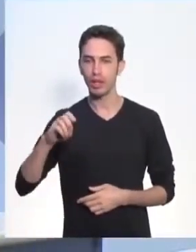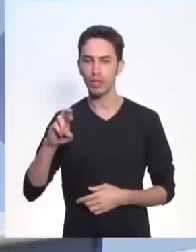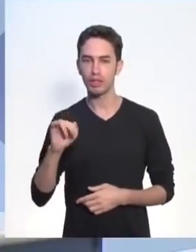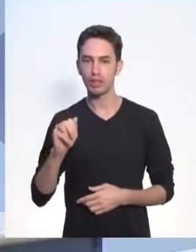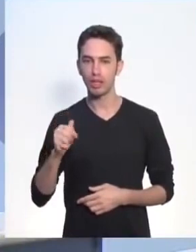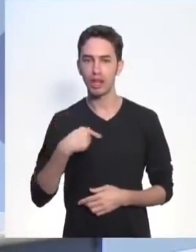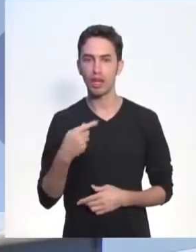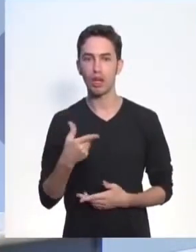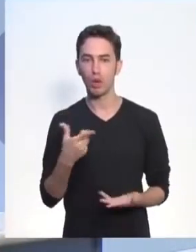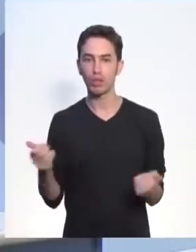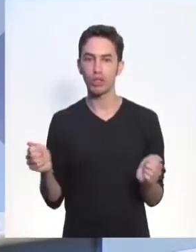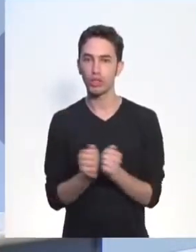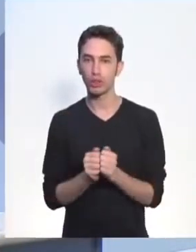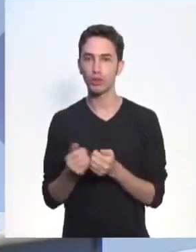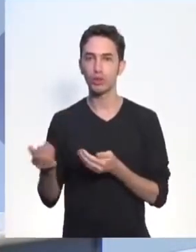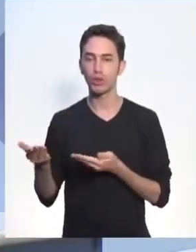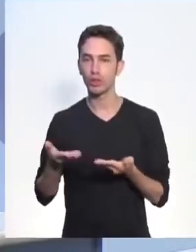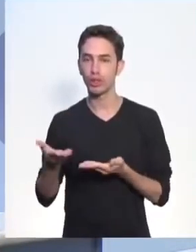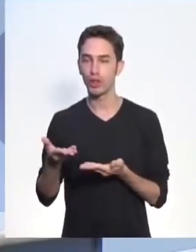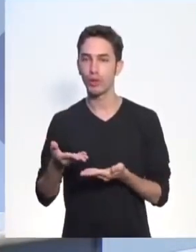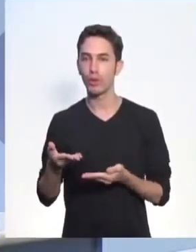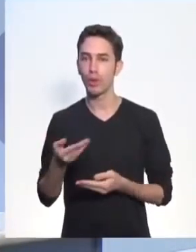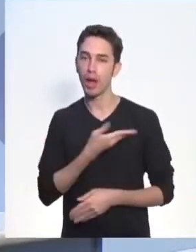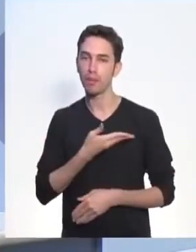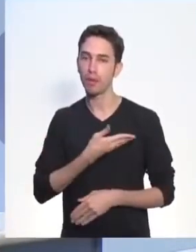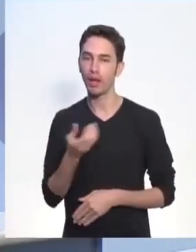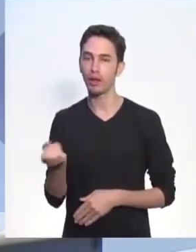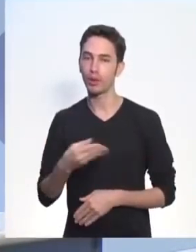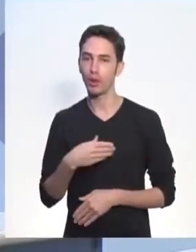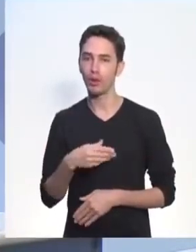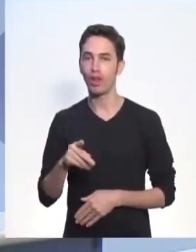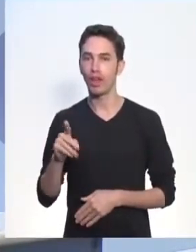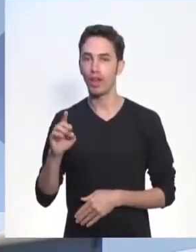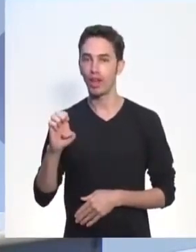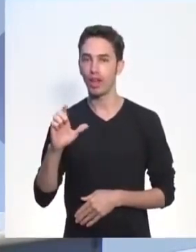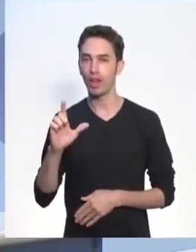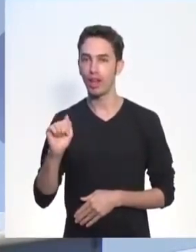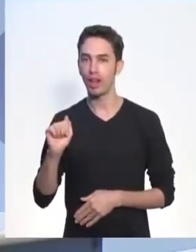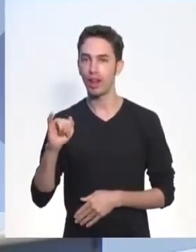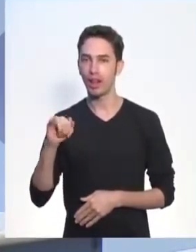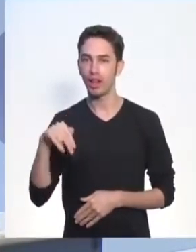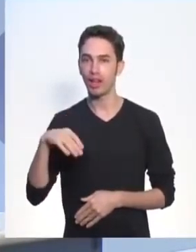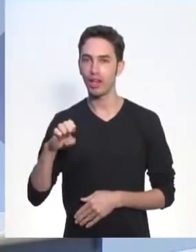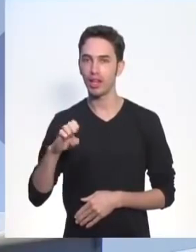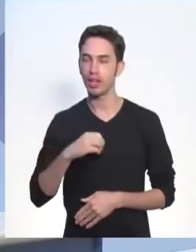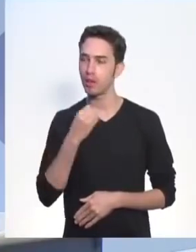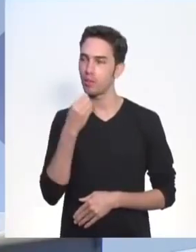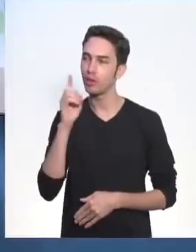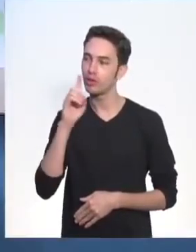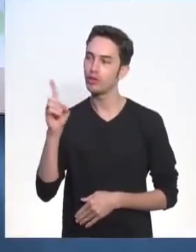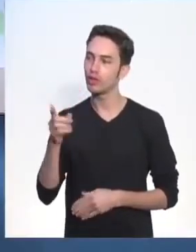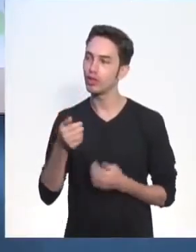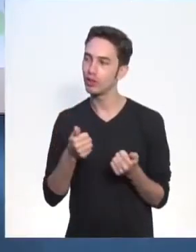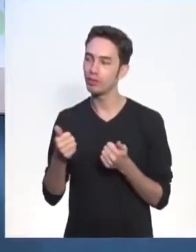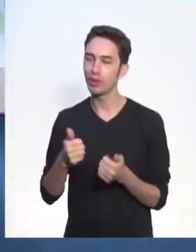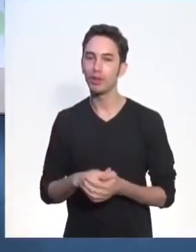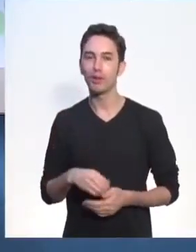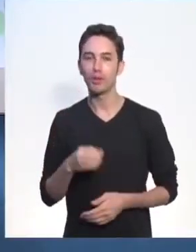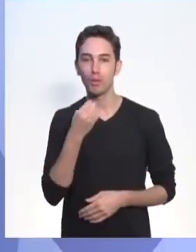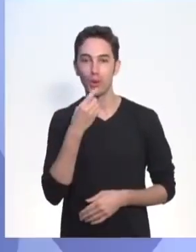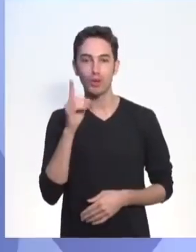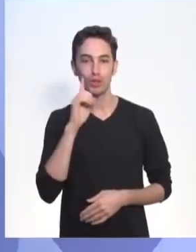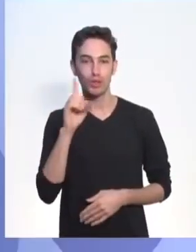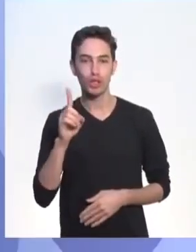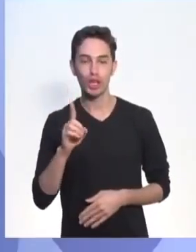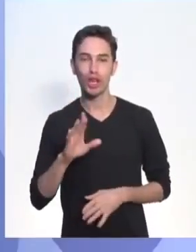já uma nova colega de trabalho, que é a professora Elaine. Bom dia, Elaine. Bom dia, Andréia. Bom